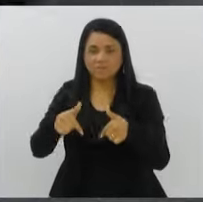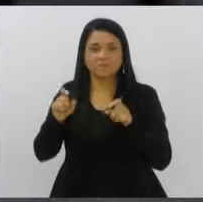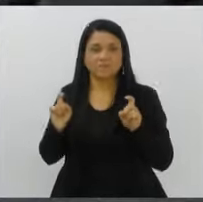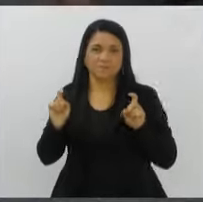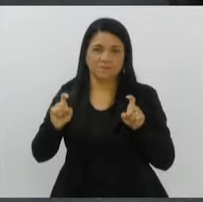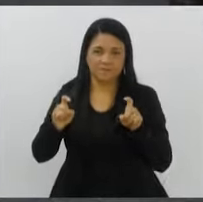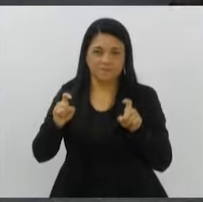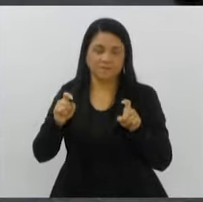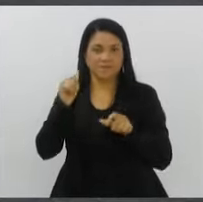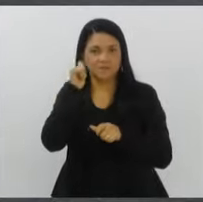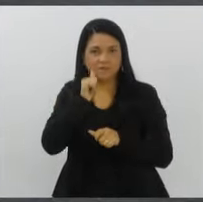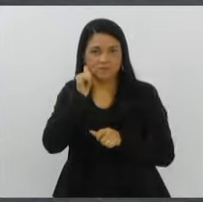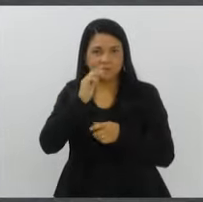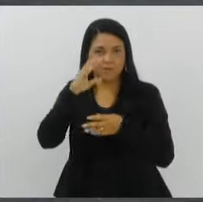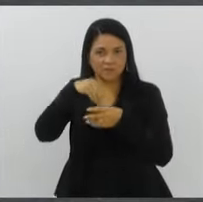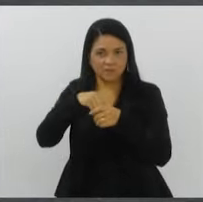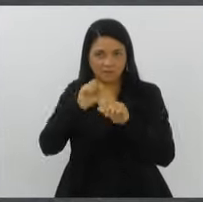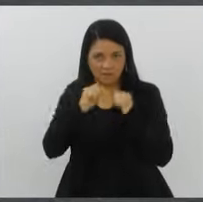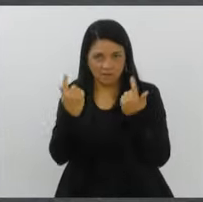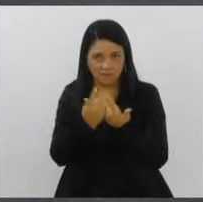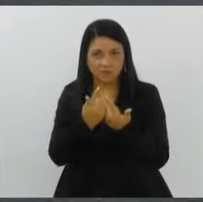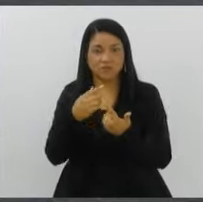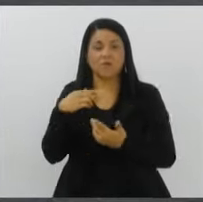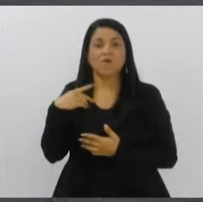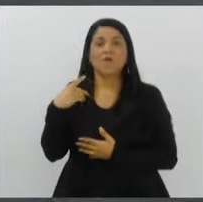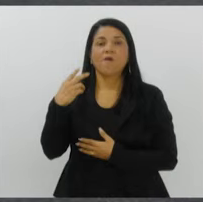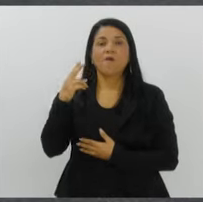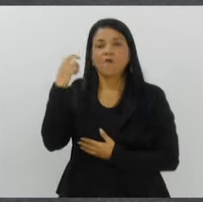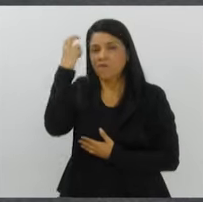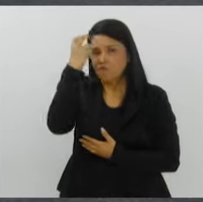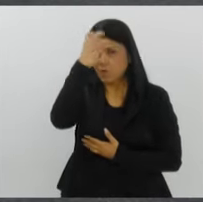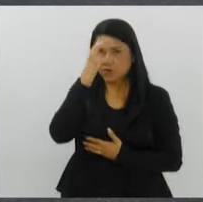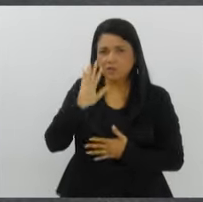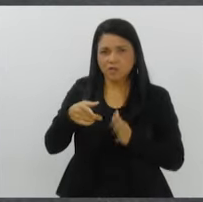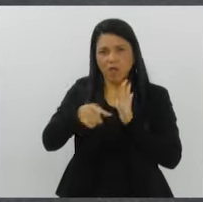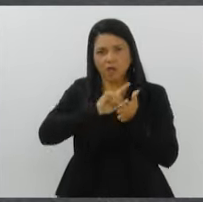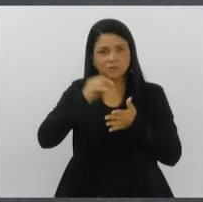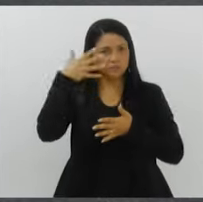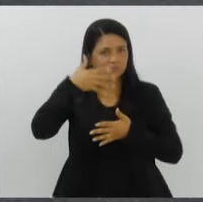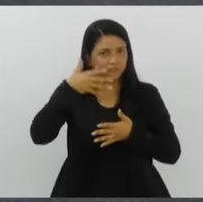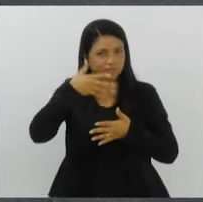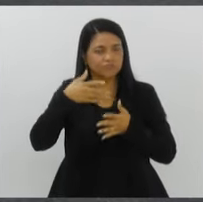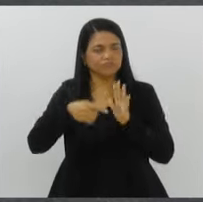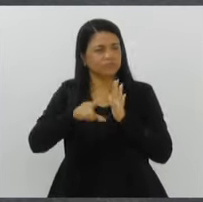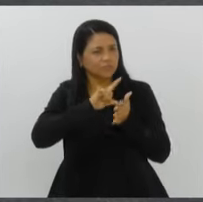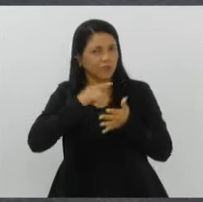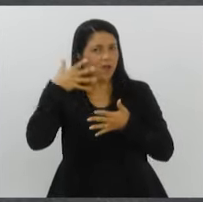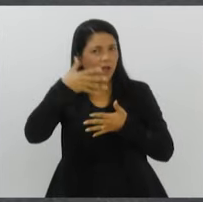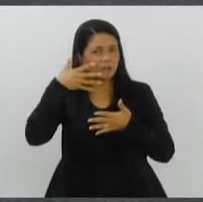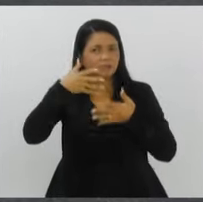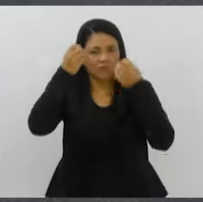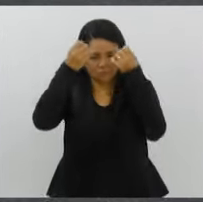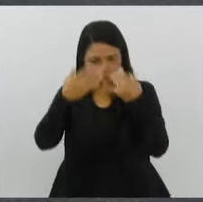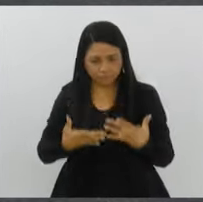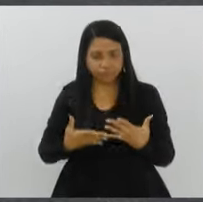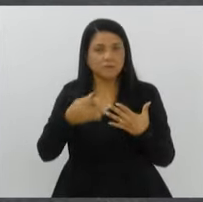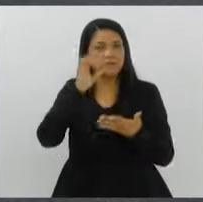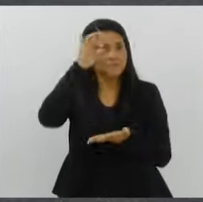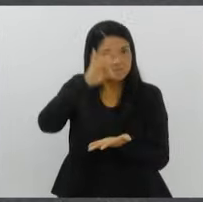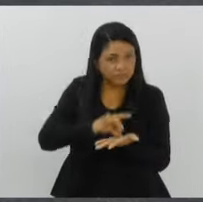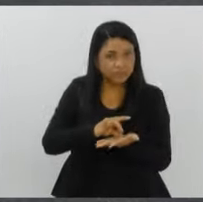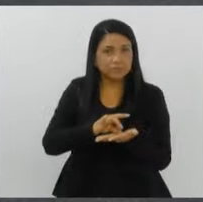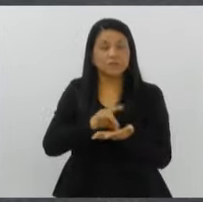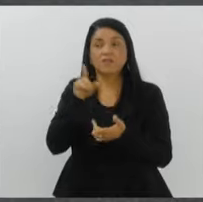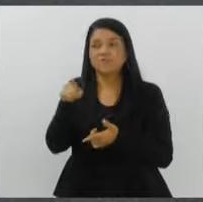Renata, Verônica já disse, todas as companheiras que me antecederam já afirmaram aqui, mas vale repetir, você